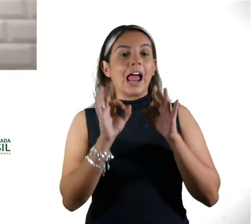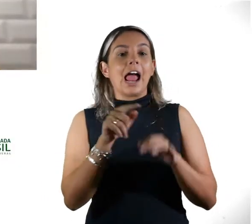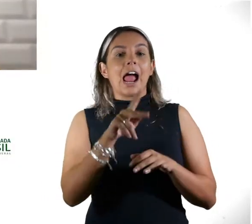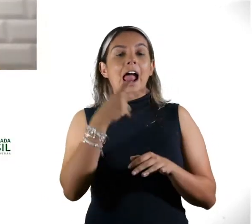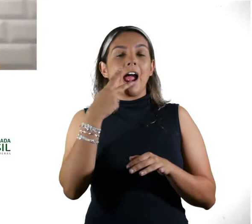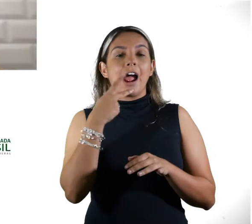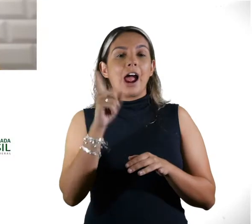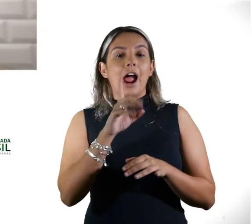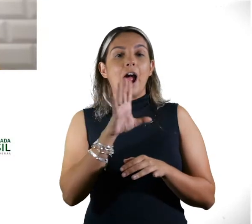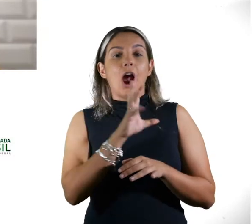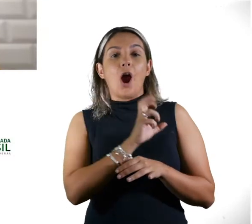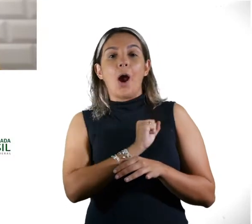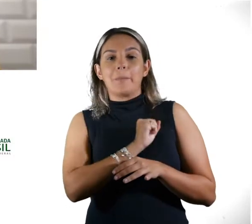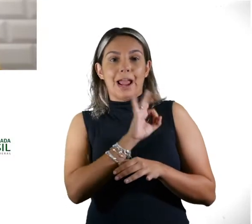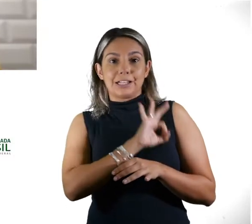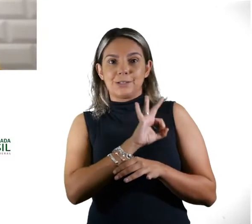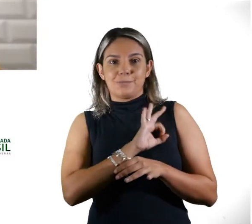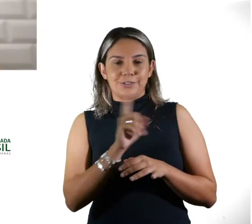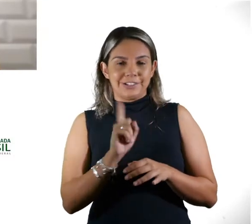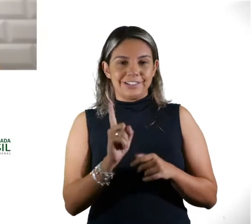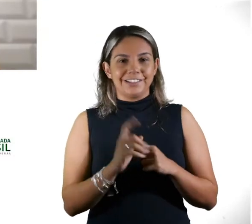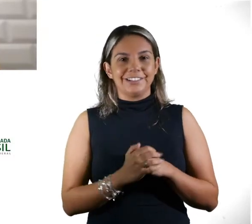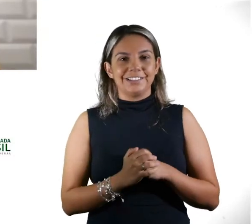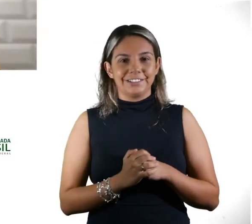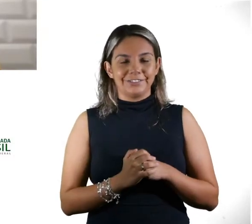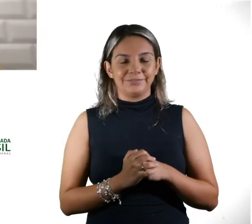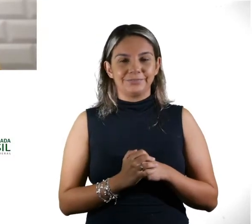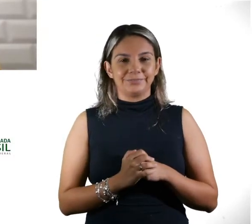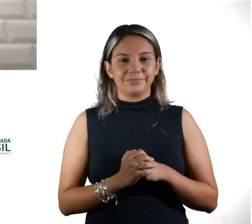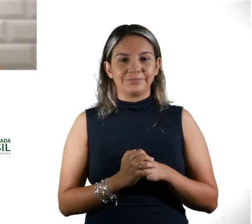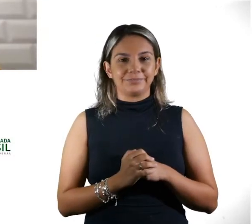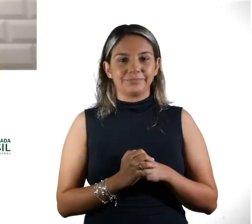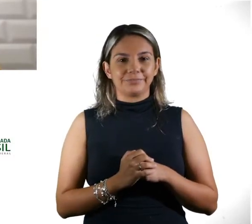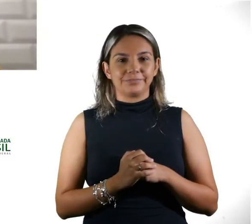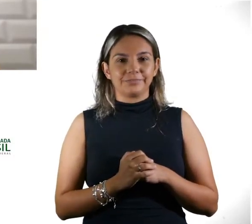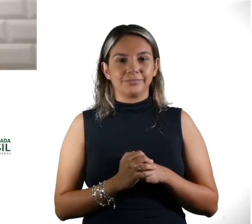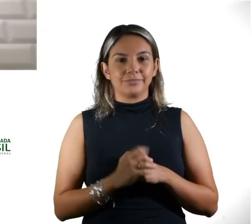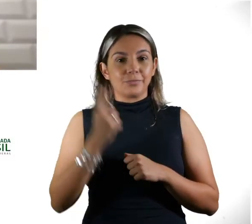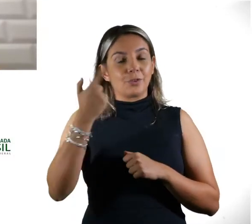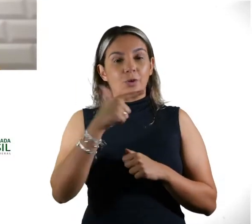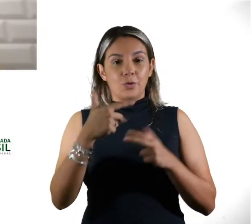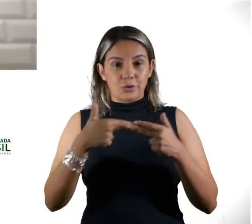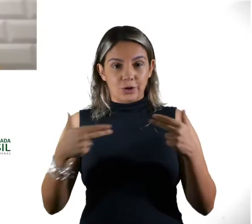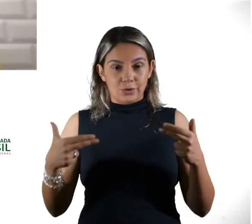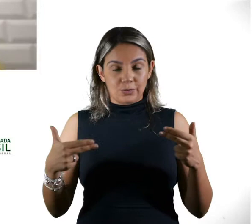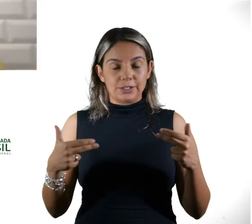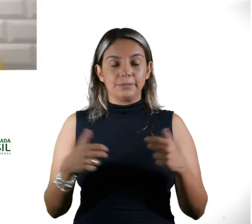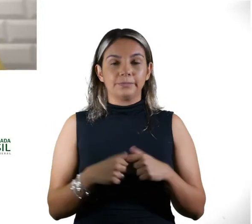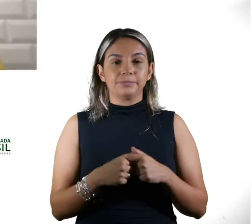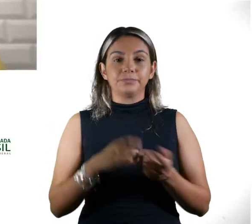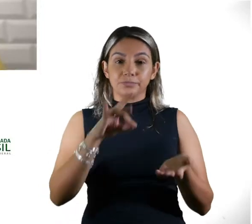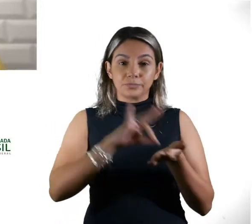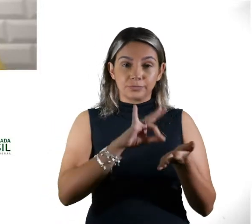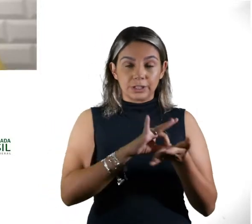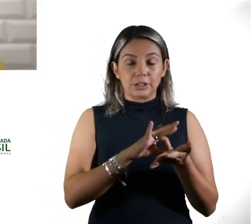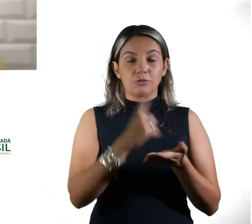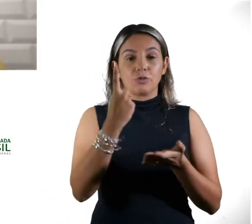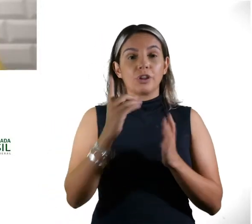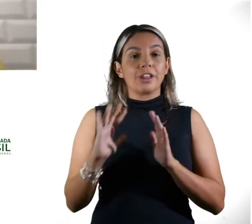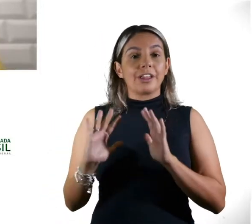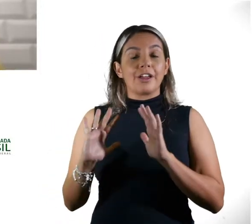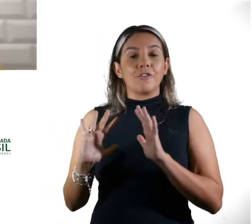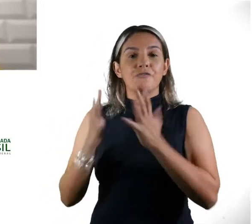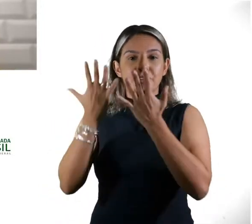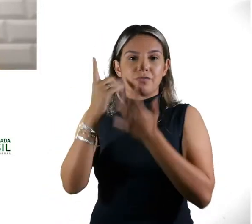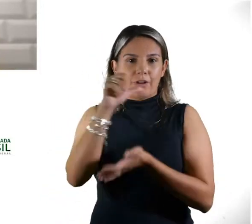exatamente um romance policial, não é Agatha Christie. Eu sei, é brincadeira. É uma outra coisa. Na verdade é um festival